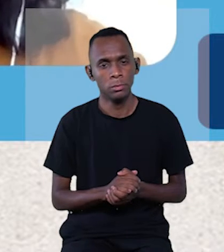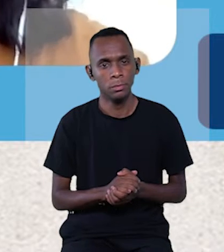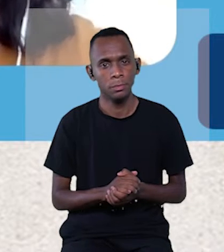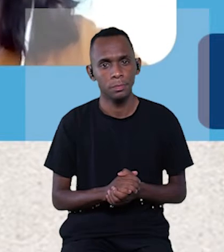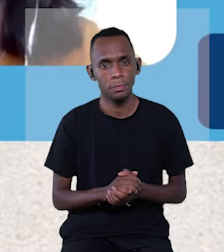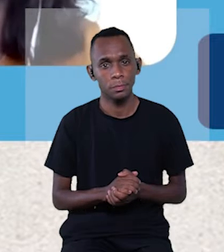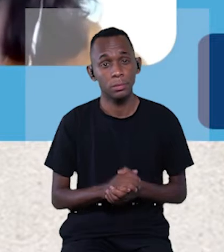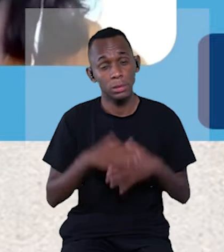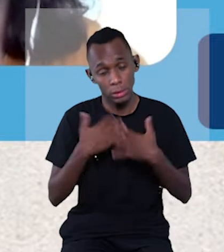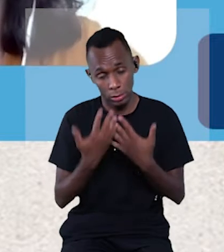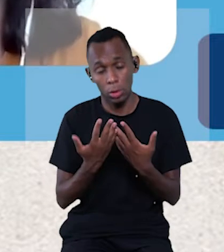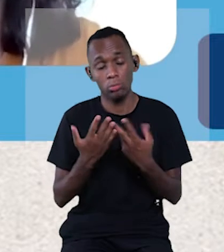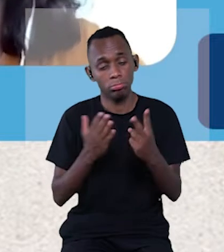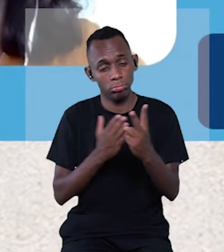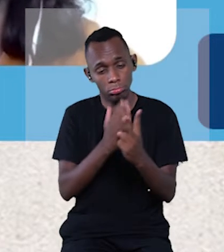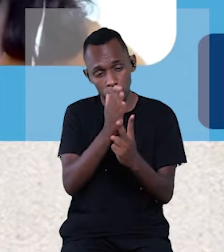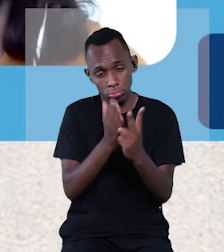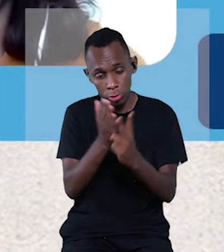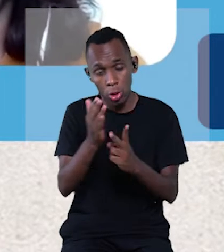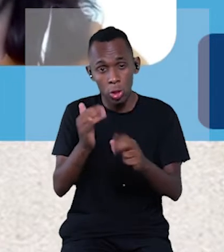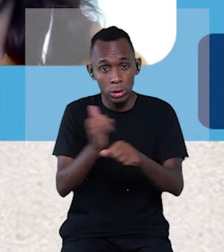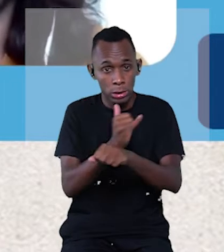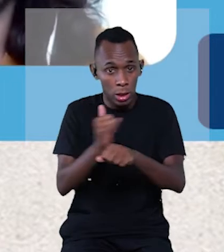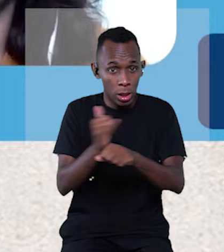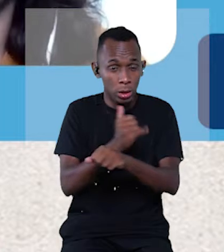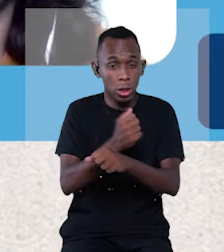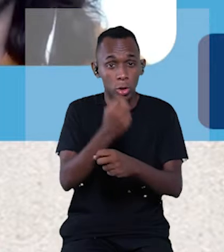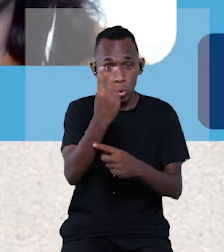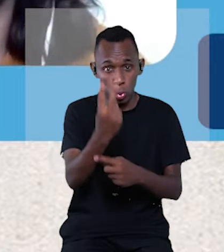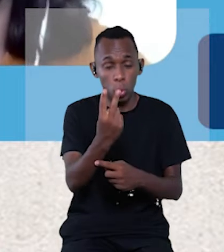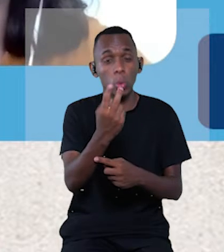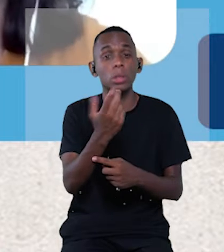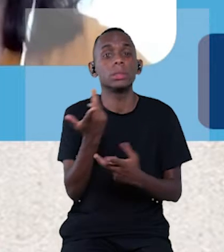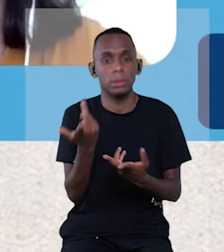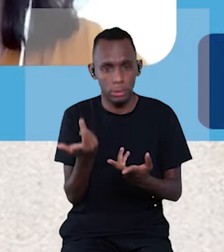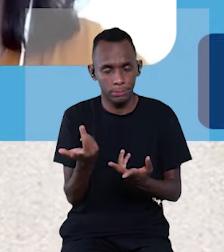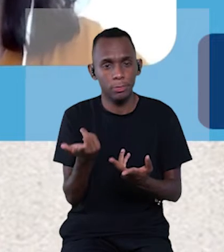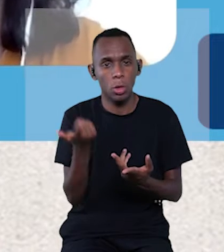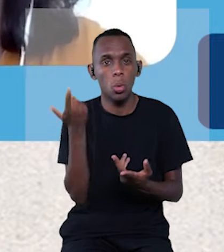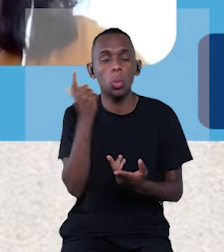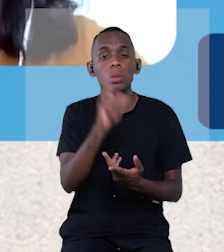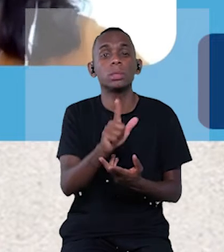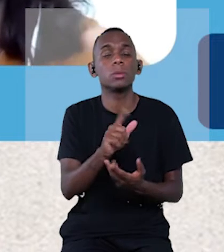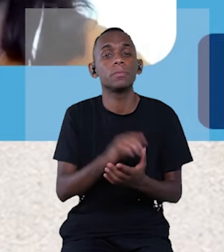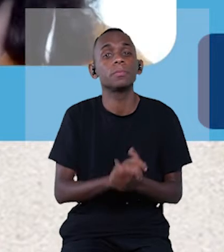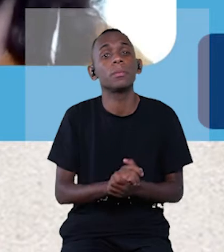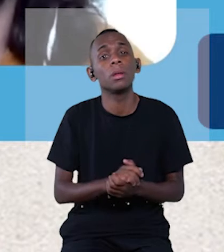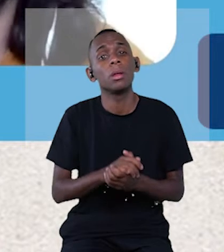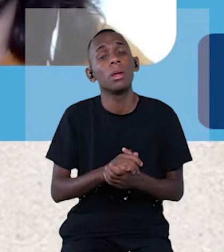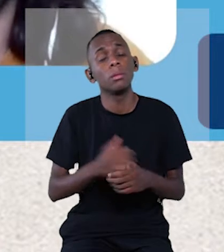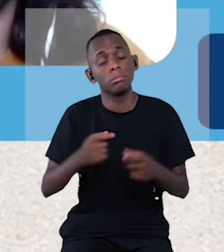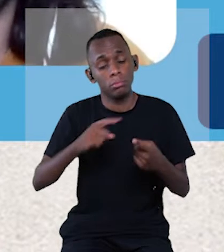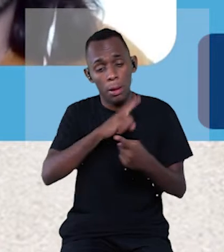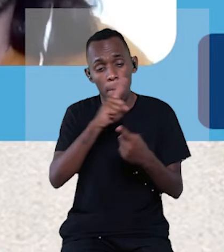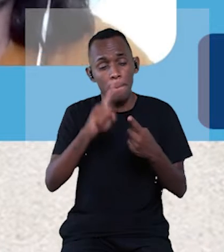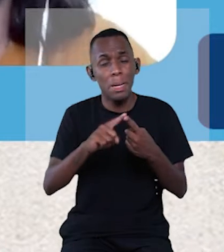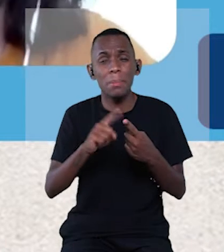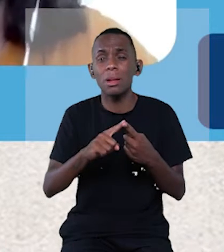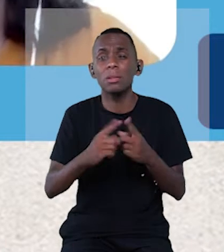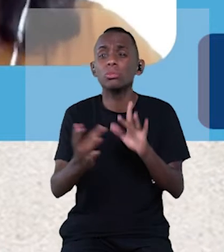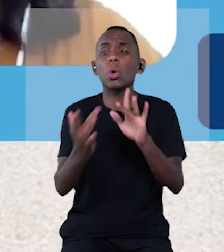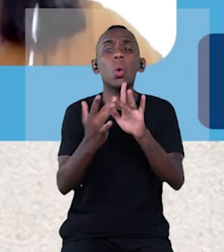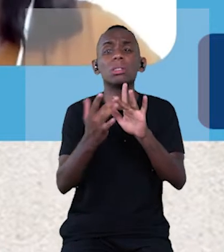são dois modos, basicamente, de como eu consigo obter essas histórias, né? Uma é conversas que eu tenho com